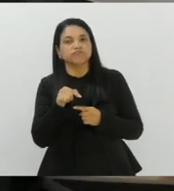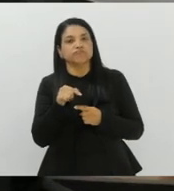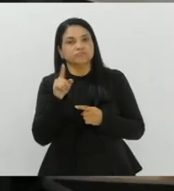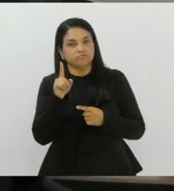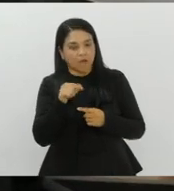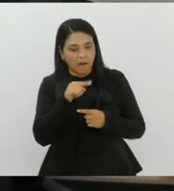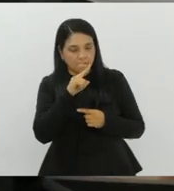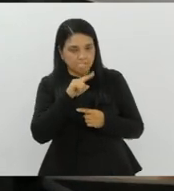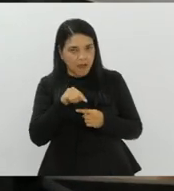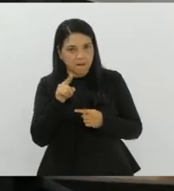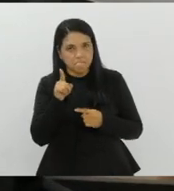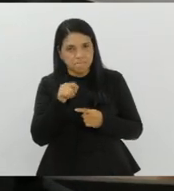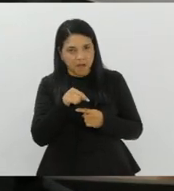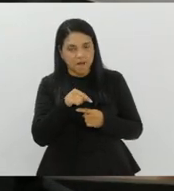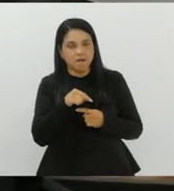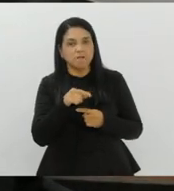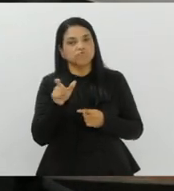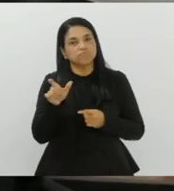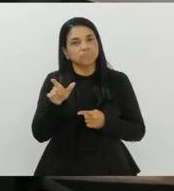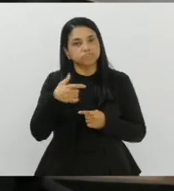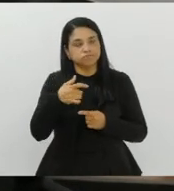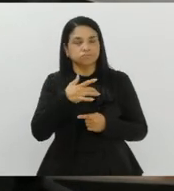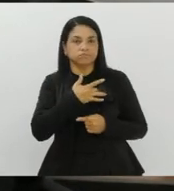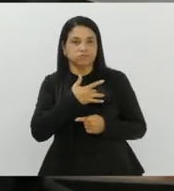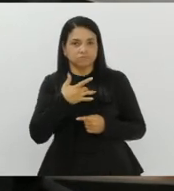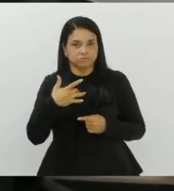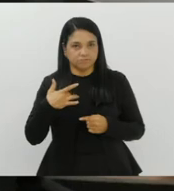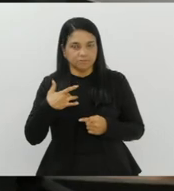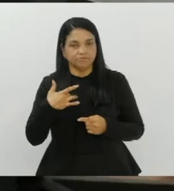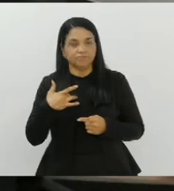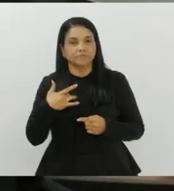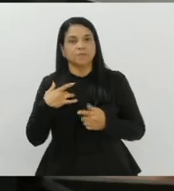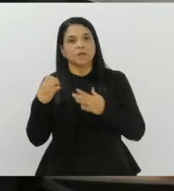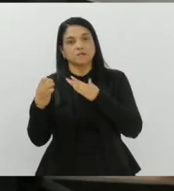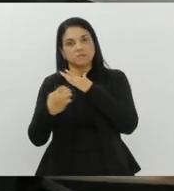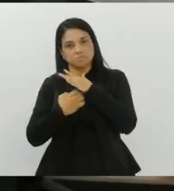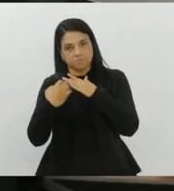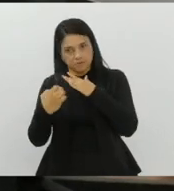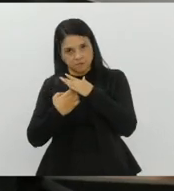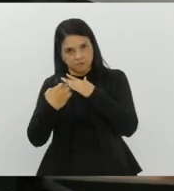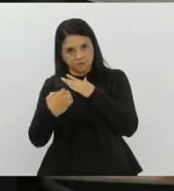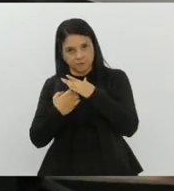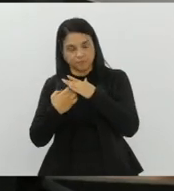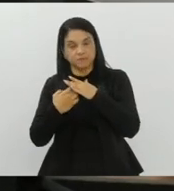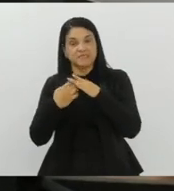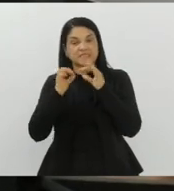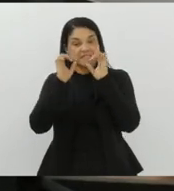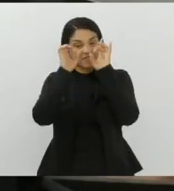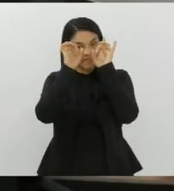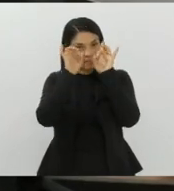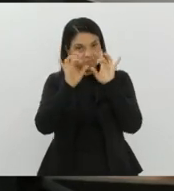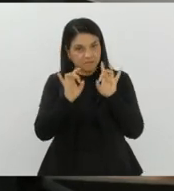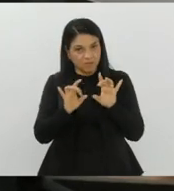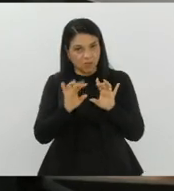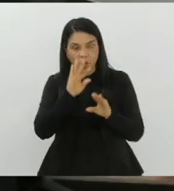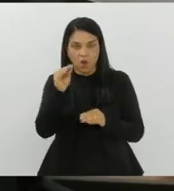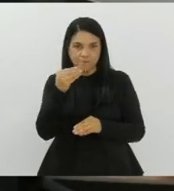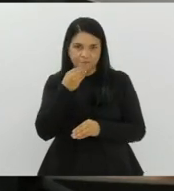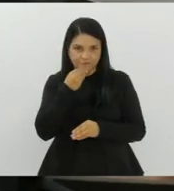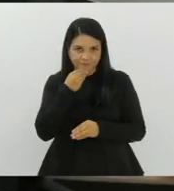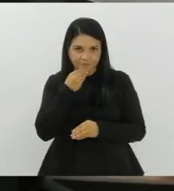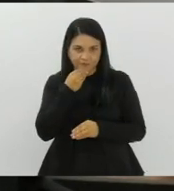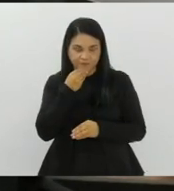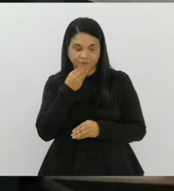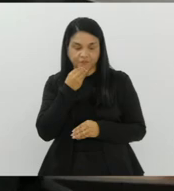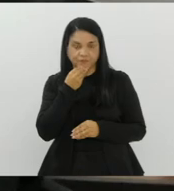de planos de saúde pelas operadoras, especialmente, obviamente, naquilo que nos diz